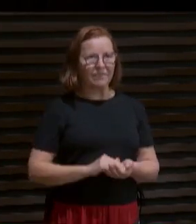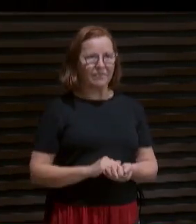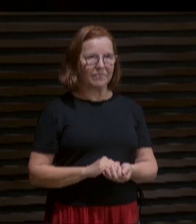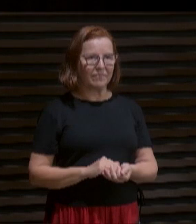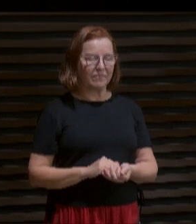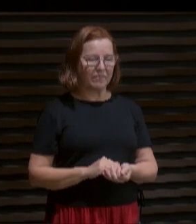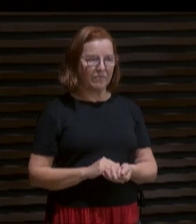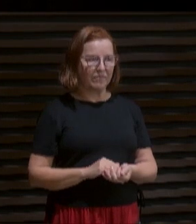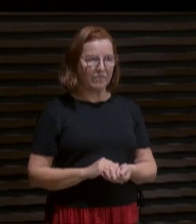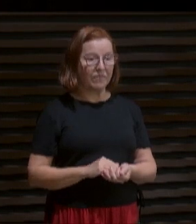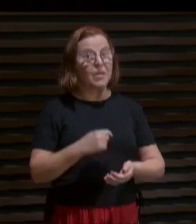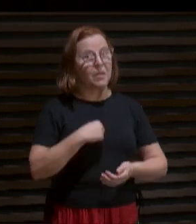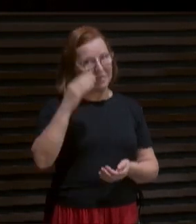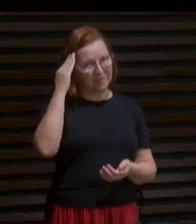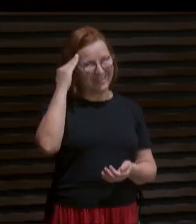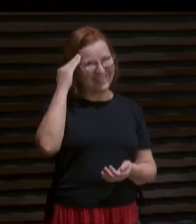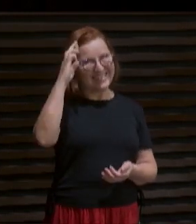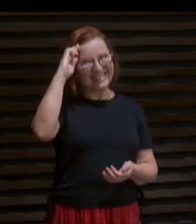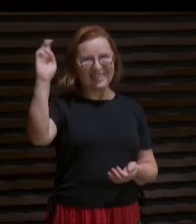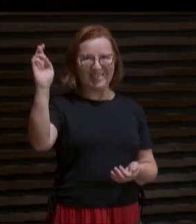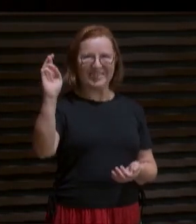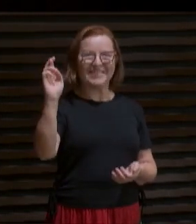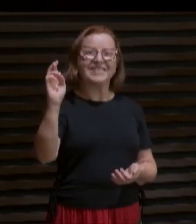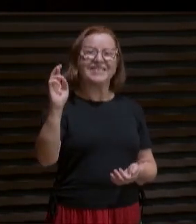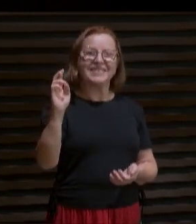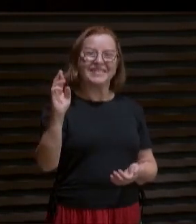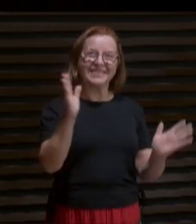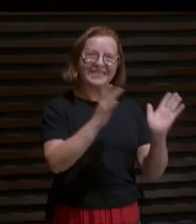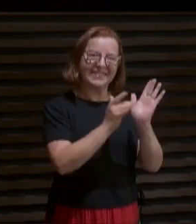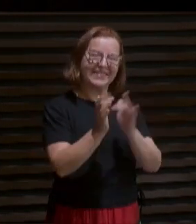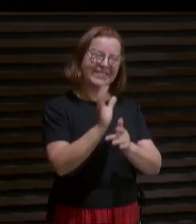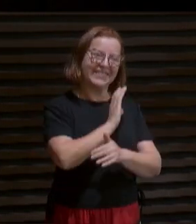O que eu sei é que o Senhor Jesus Cristo,